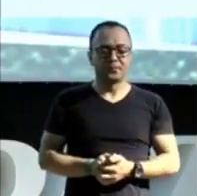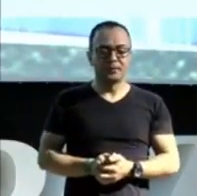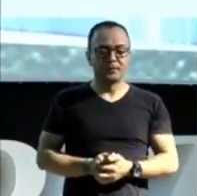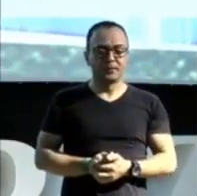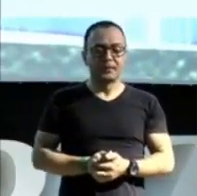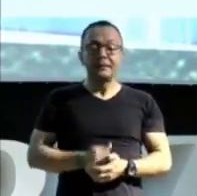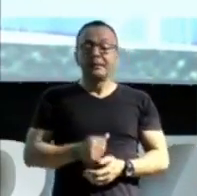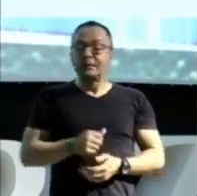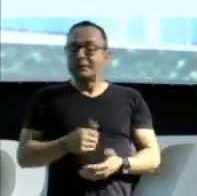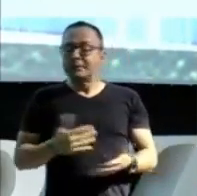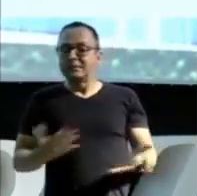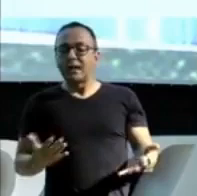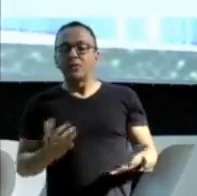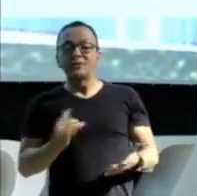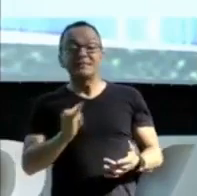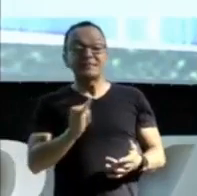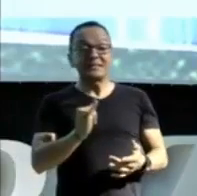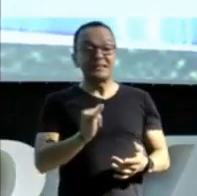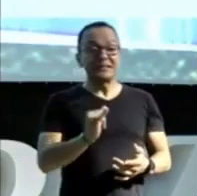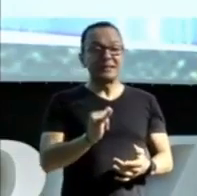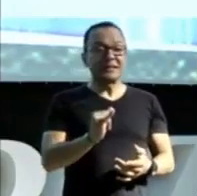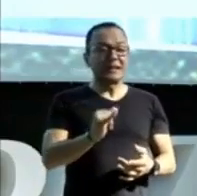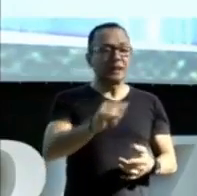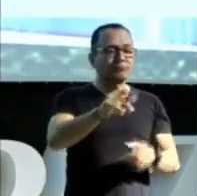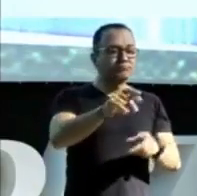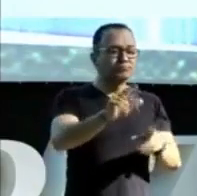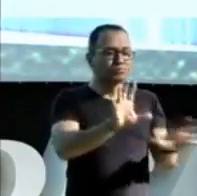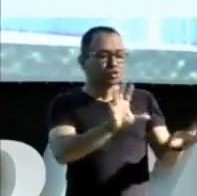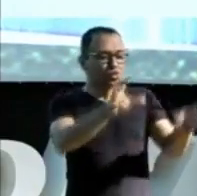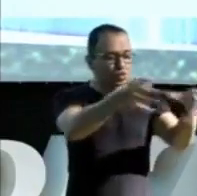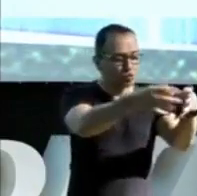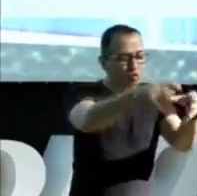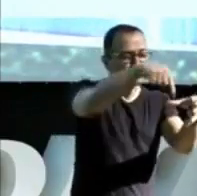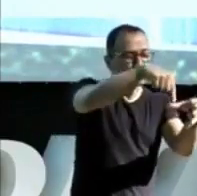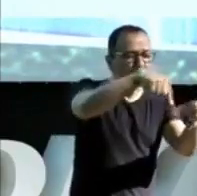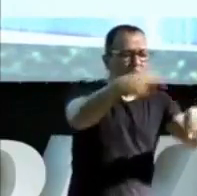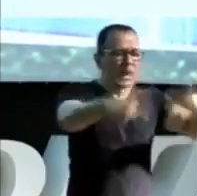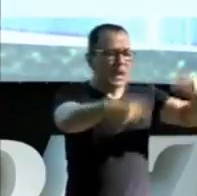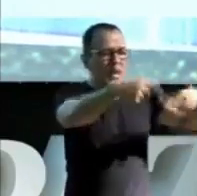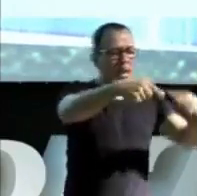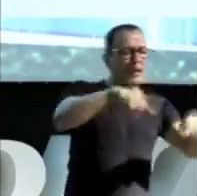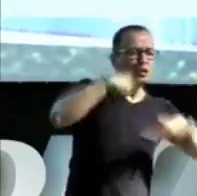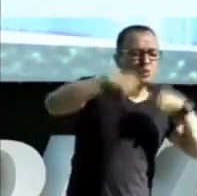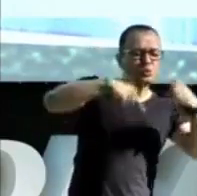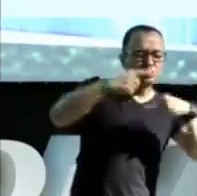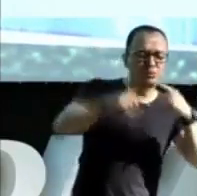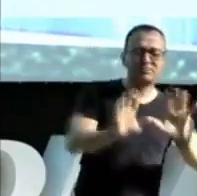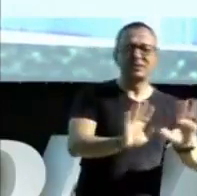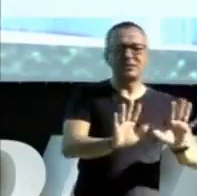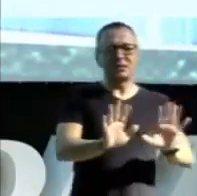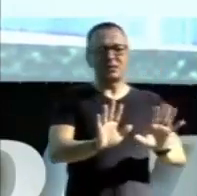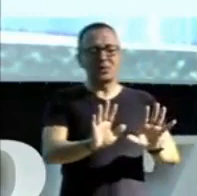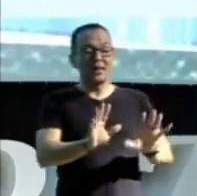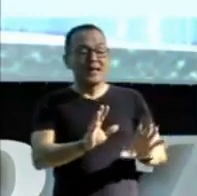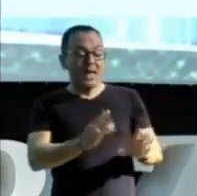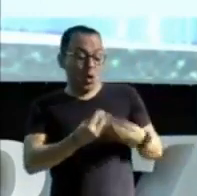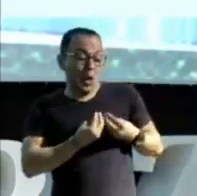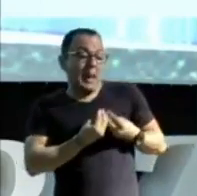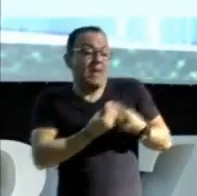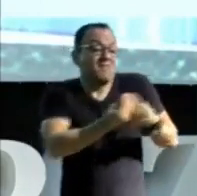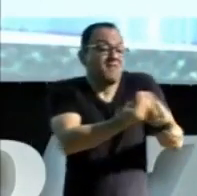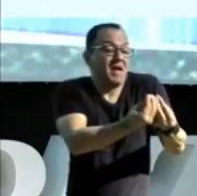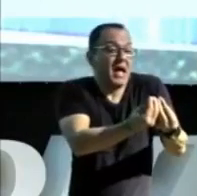houver dúvida, não é levar a religião que professamos, mas a certeza que temos